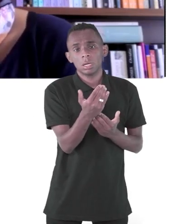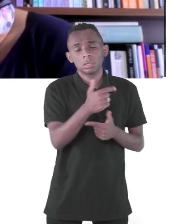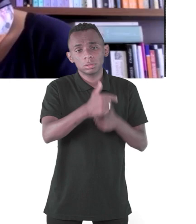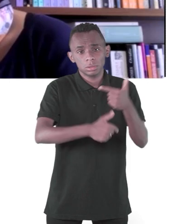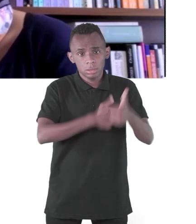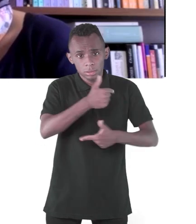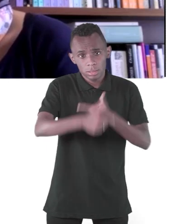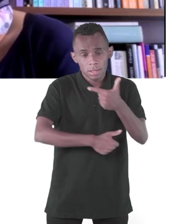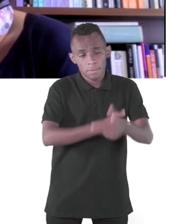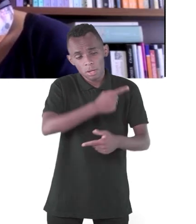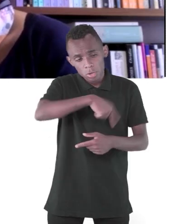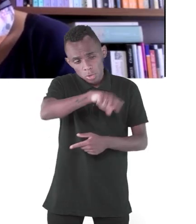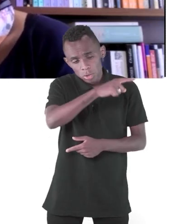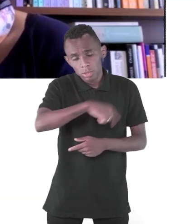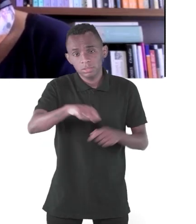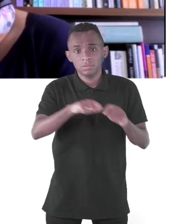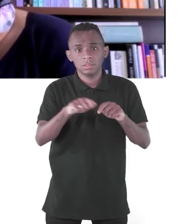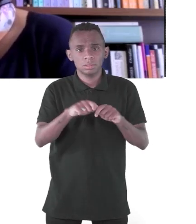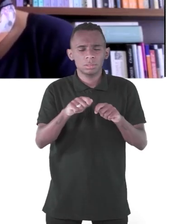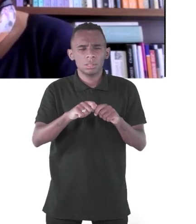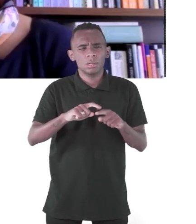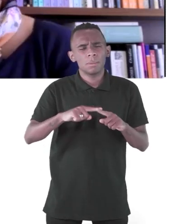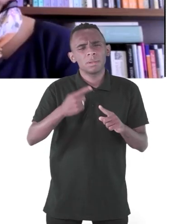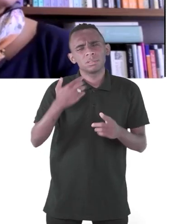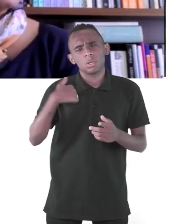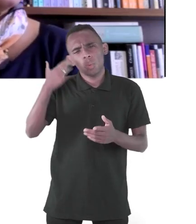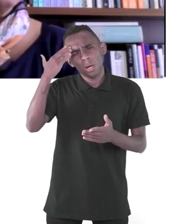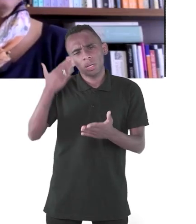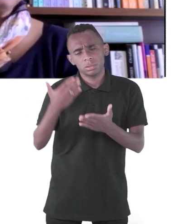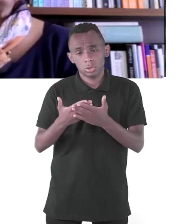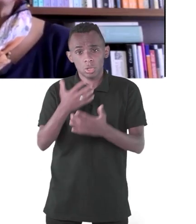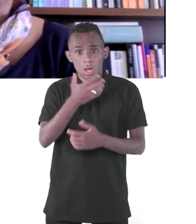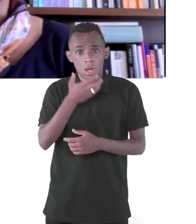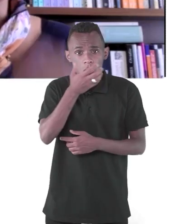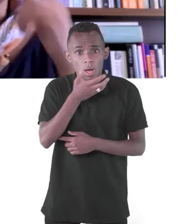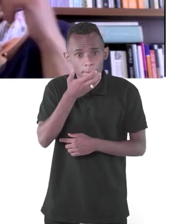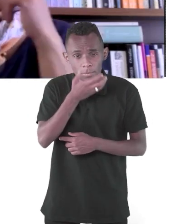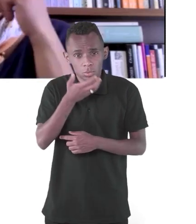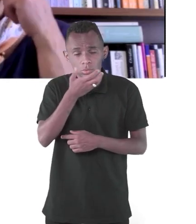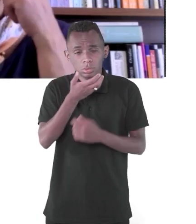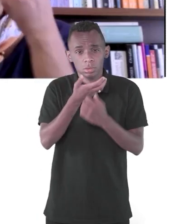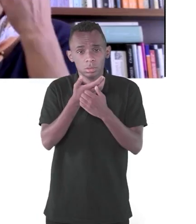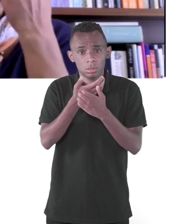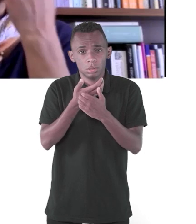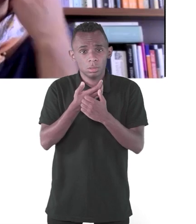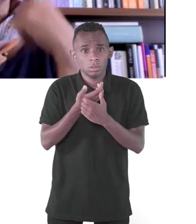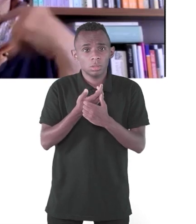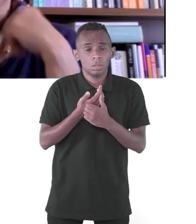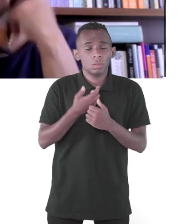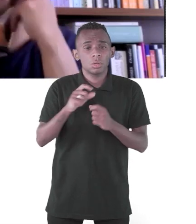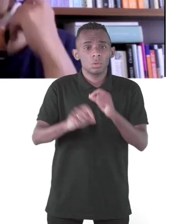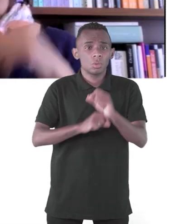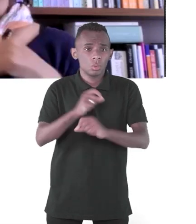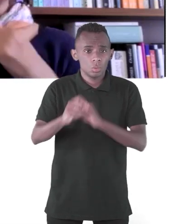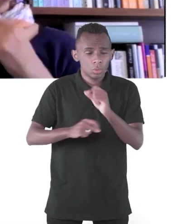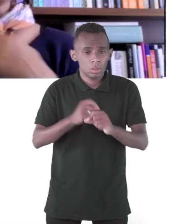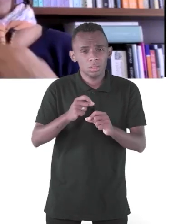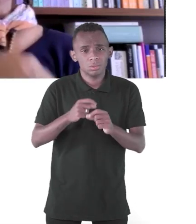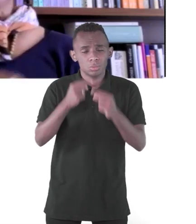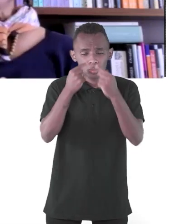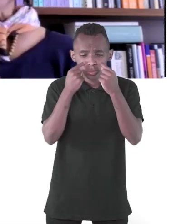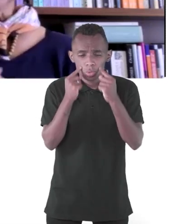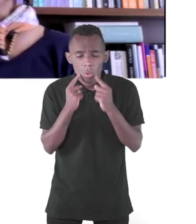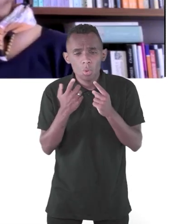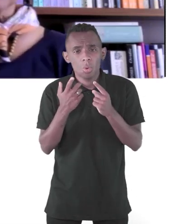exatamente a essa atividade que eles tinham. Mas eu acho que a música, eu falei do choro, porque eu acho que o choro